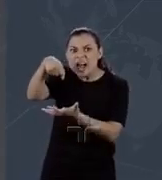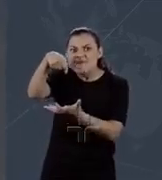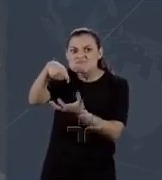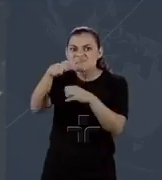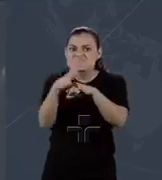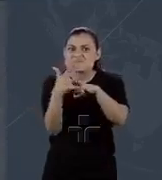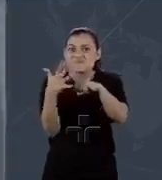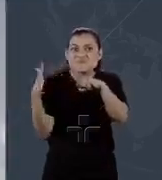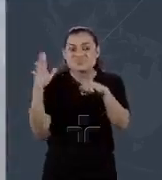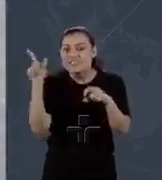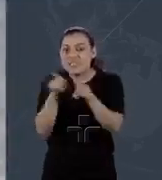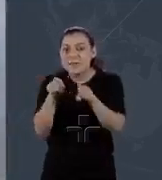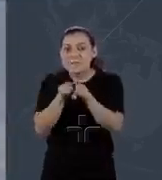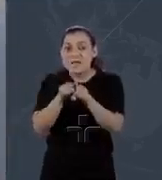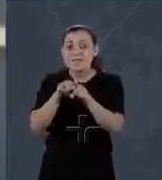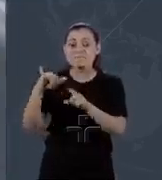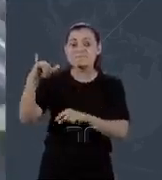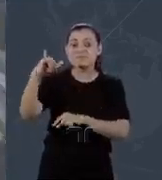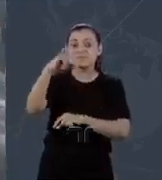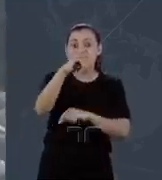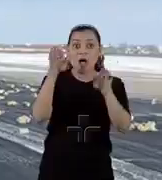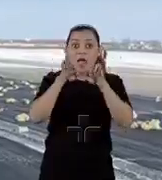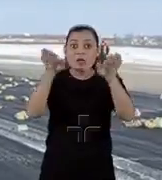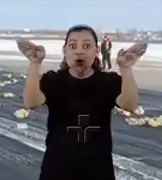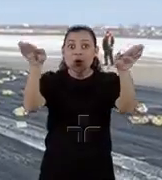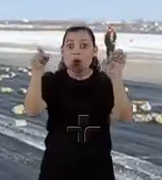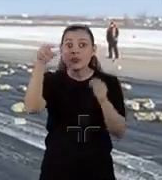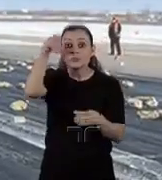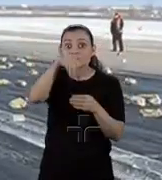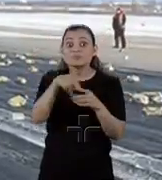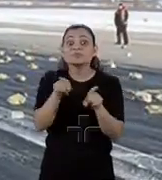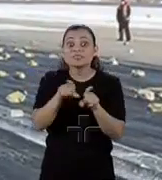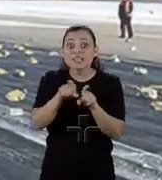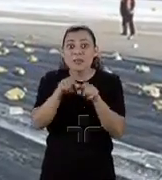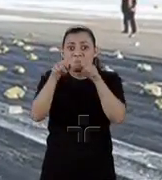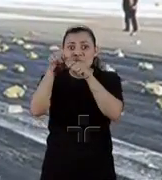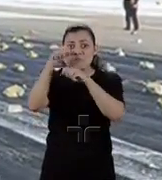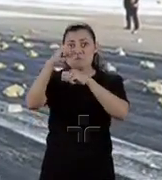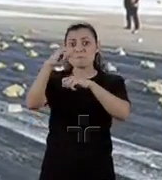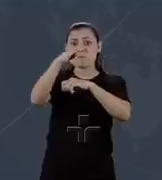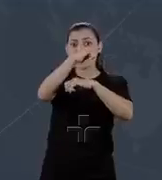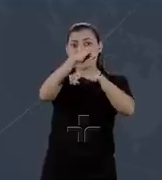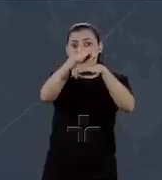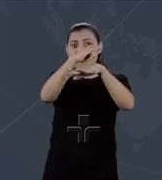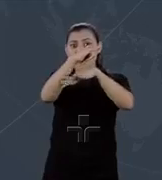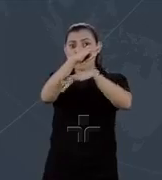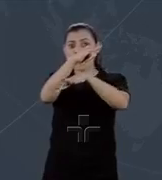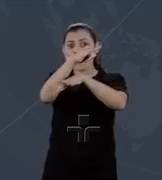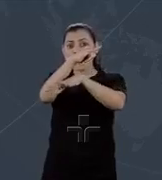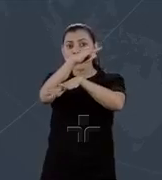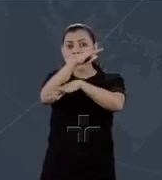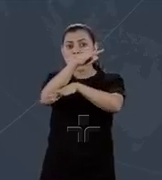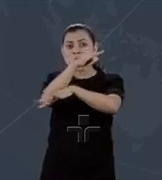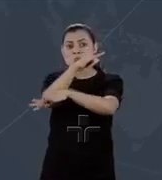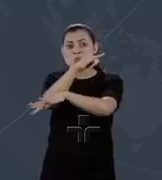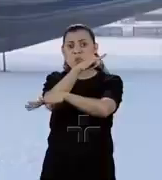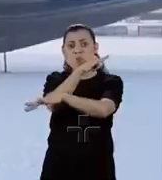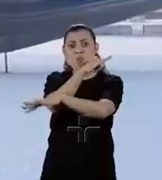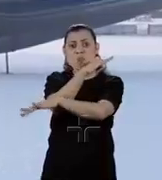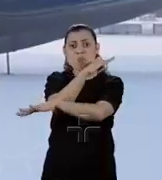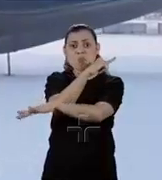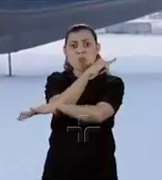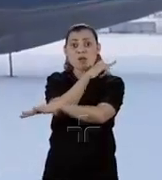espalhados na pista do aeroporto. As pedras preciosas voaram pelo céu da Sibéria Russa por 25